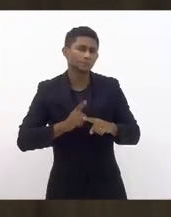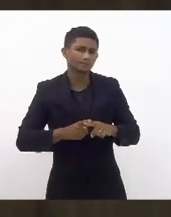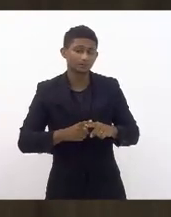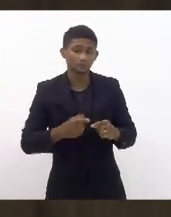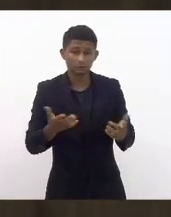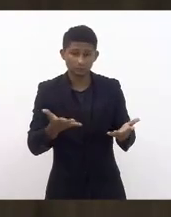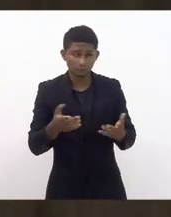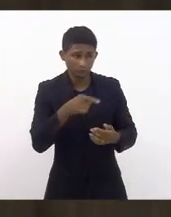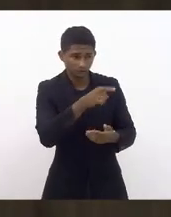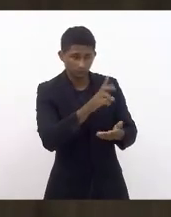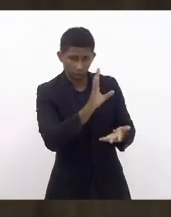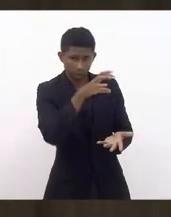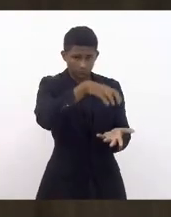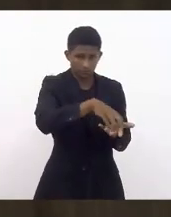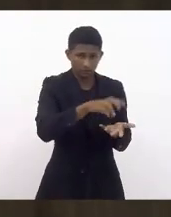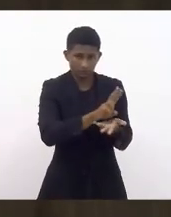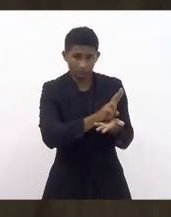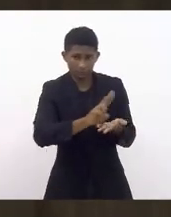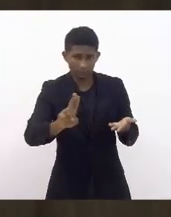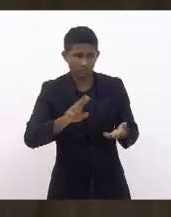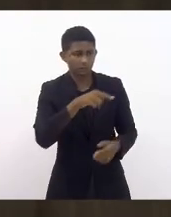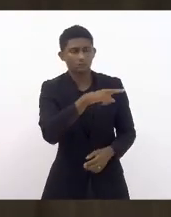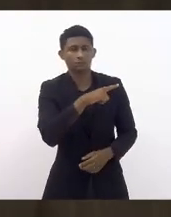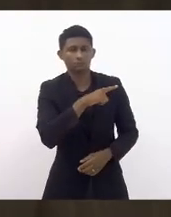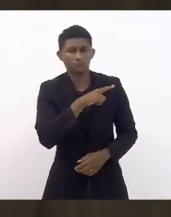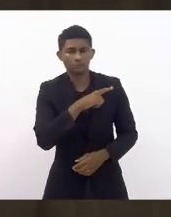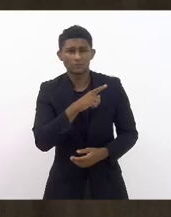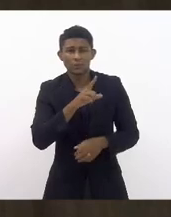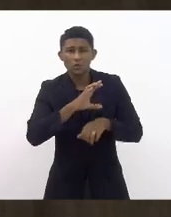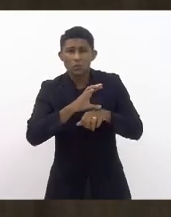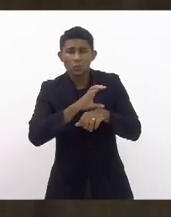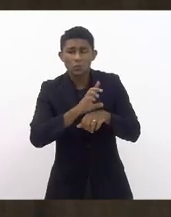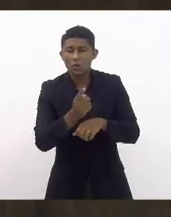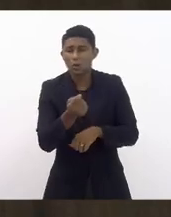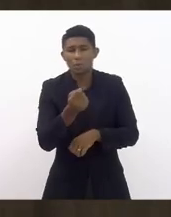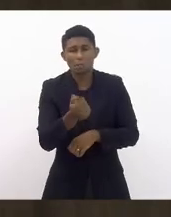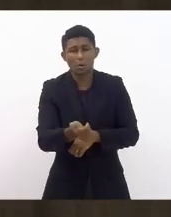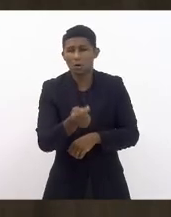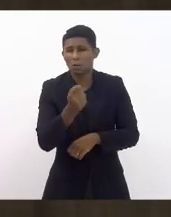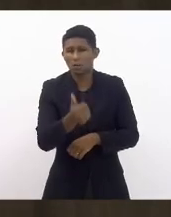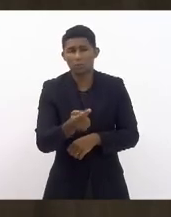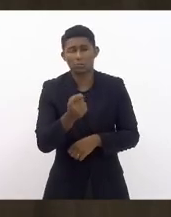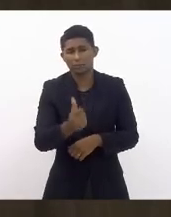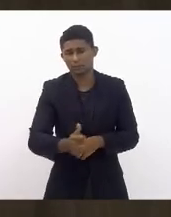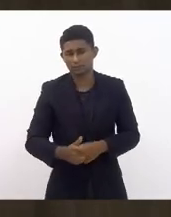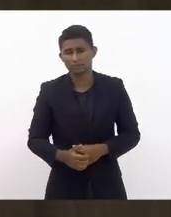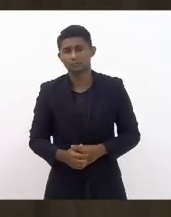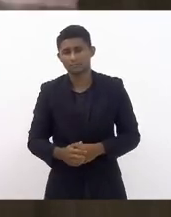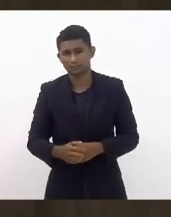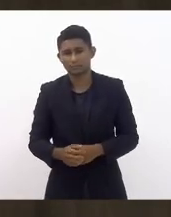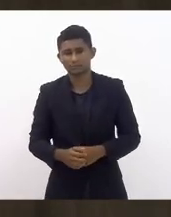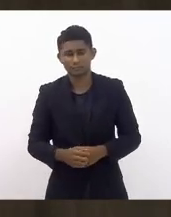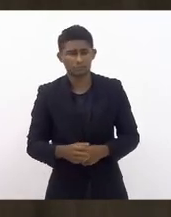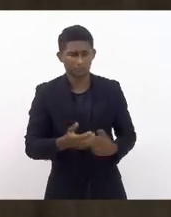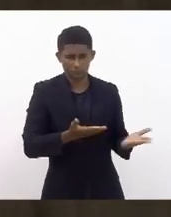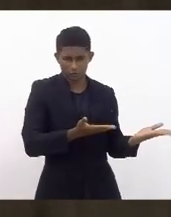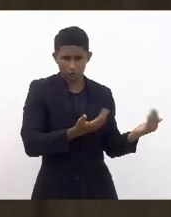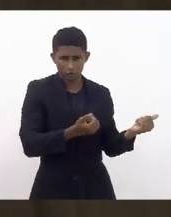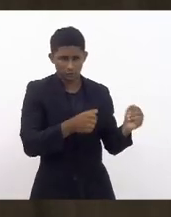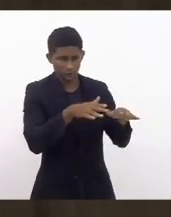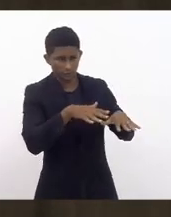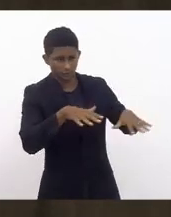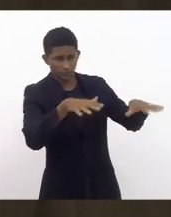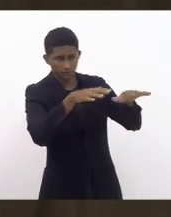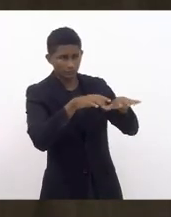esse centro universitário oferece pouquíssimas carreiras para aquela juventude da Zona